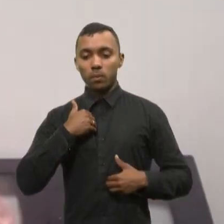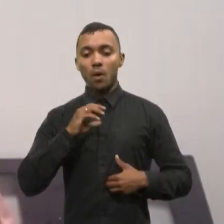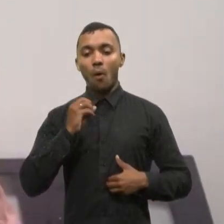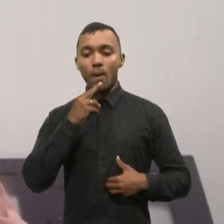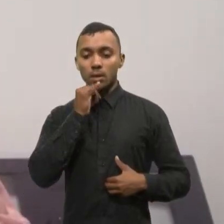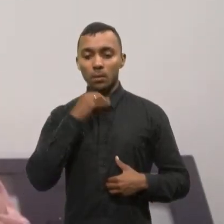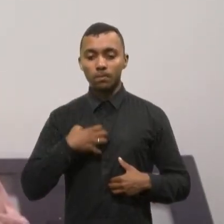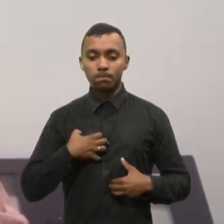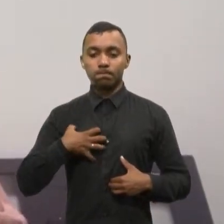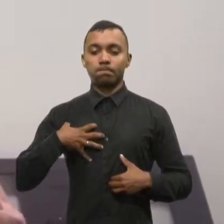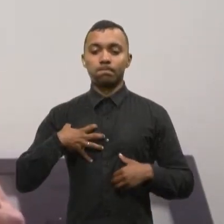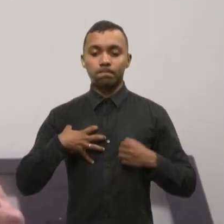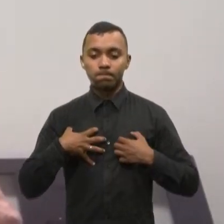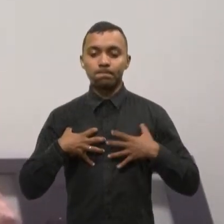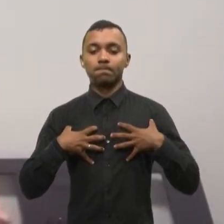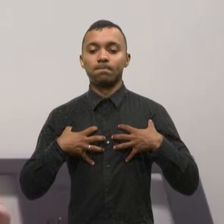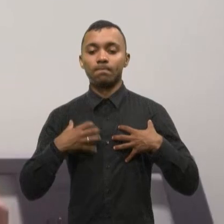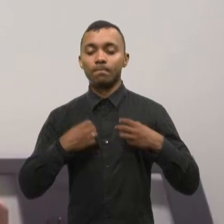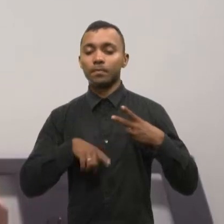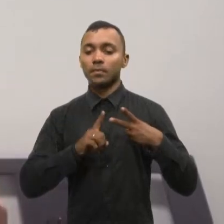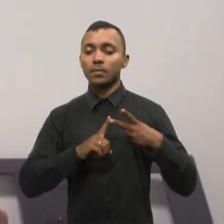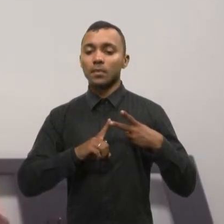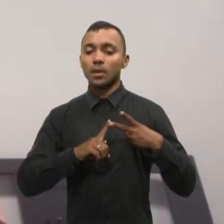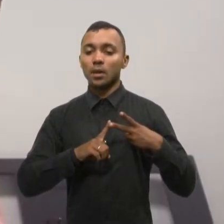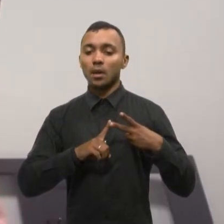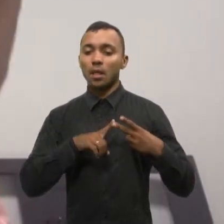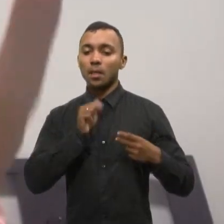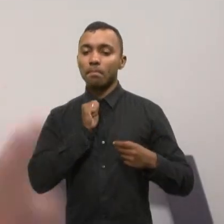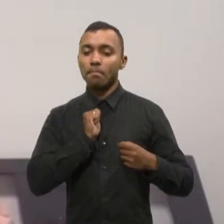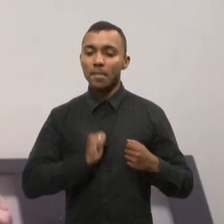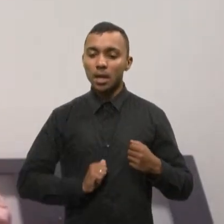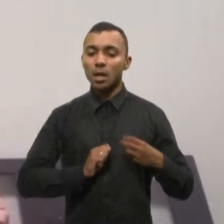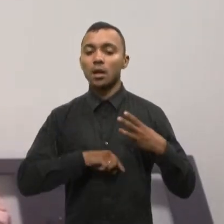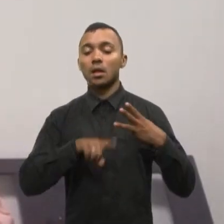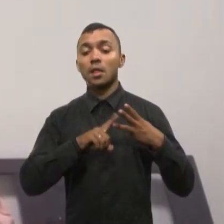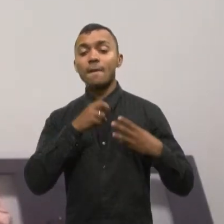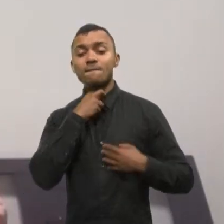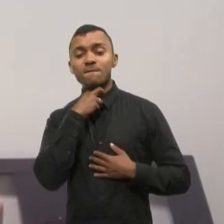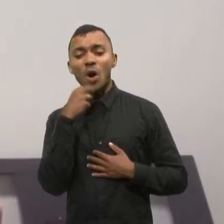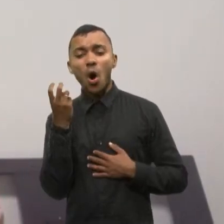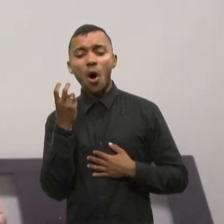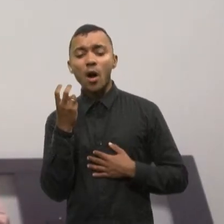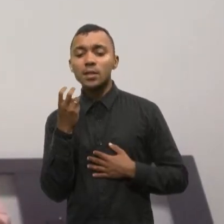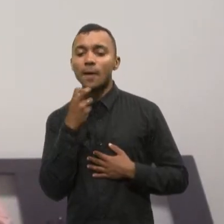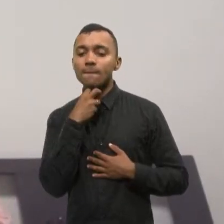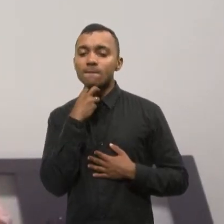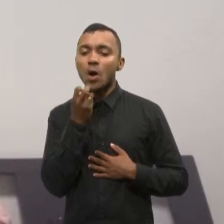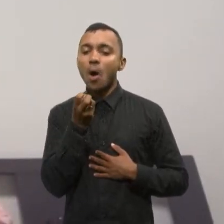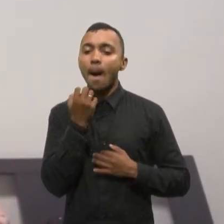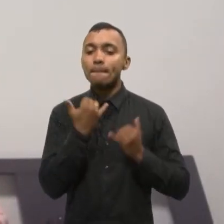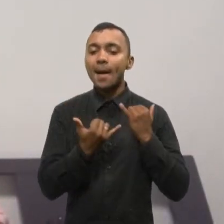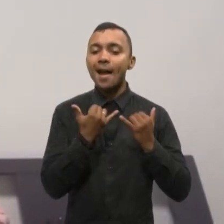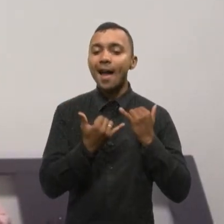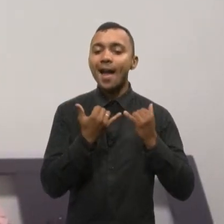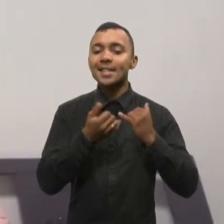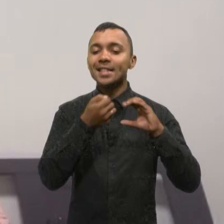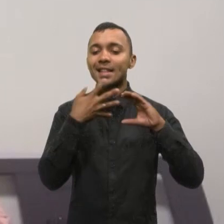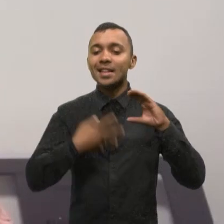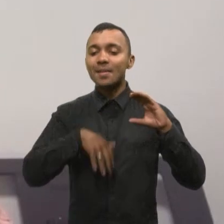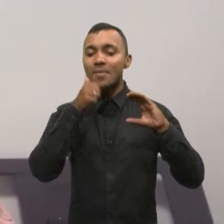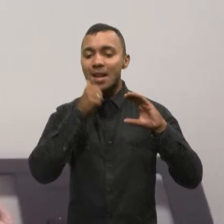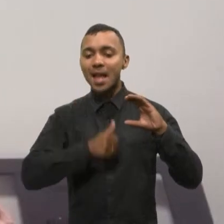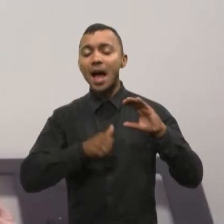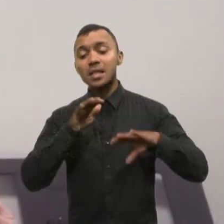que cresce, uma menstruação, uma voz muito grossa, uma voz muito fina. E muitas vezes, na verdade,